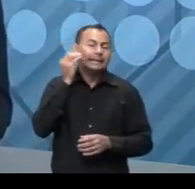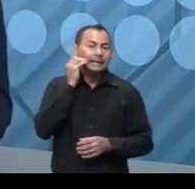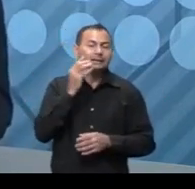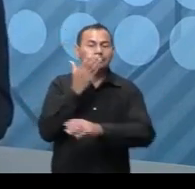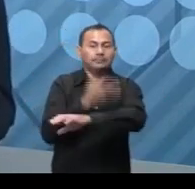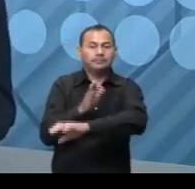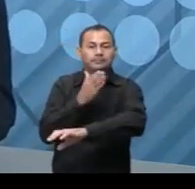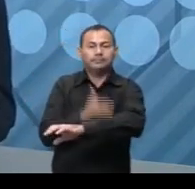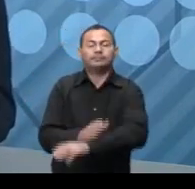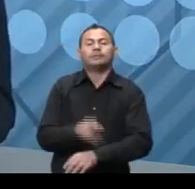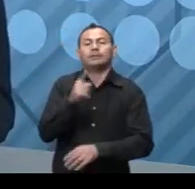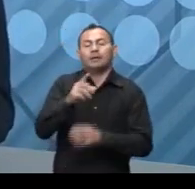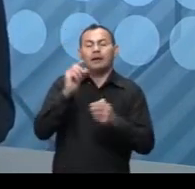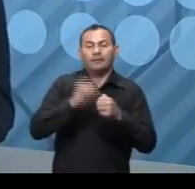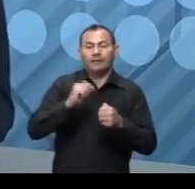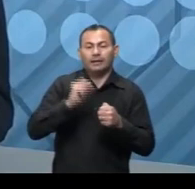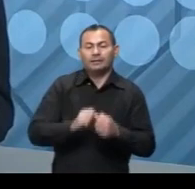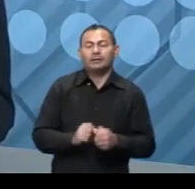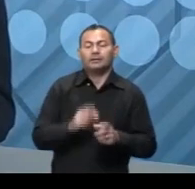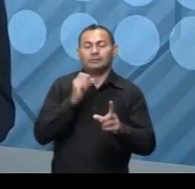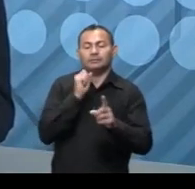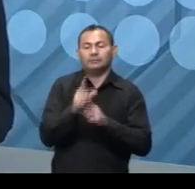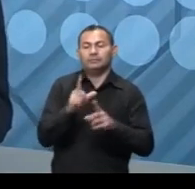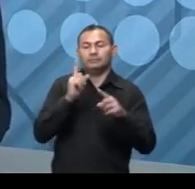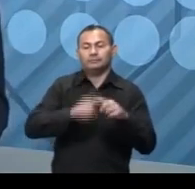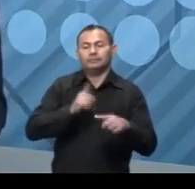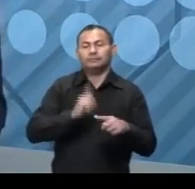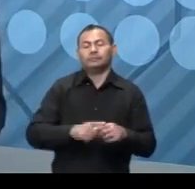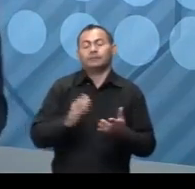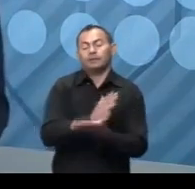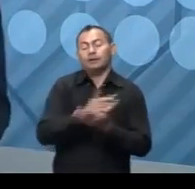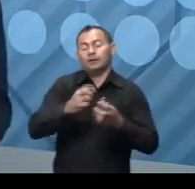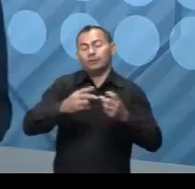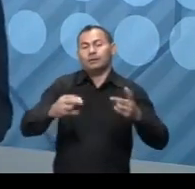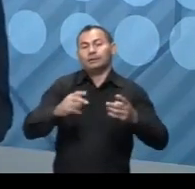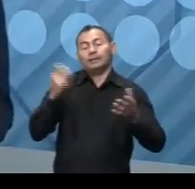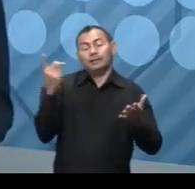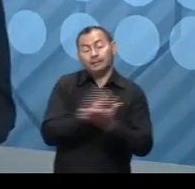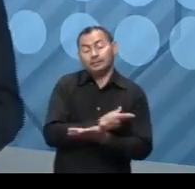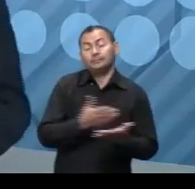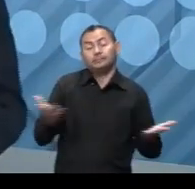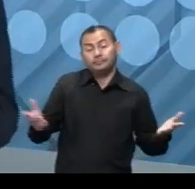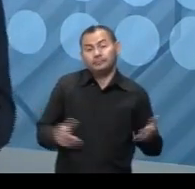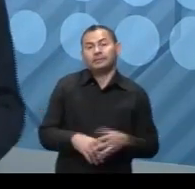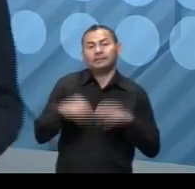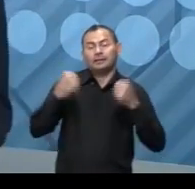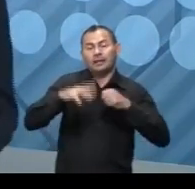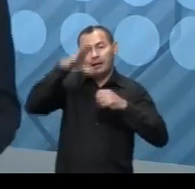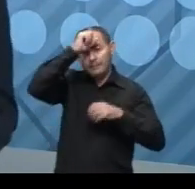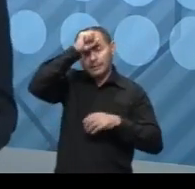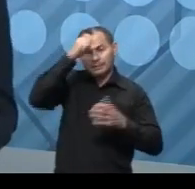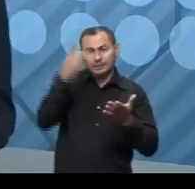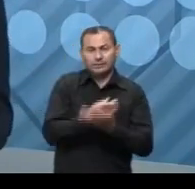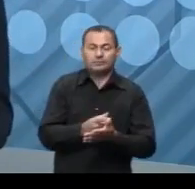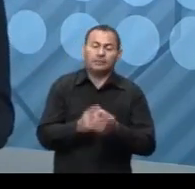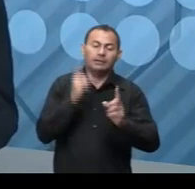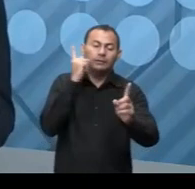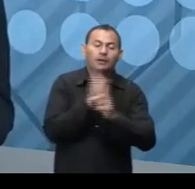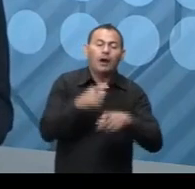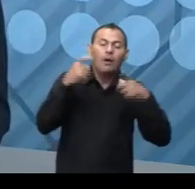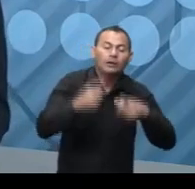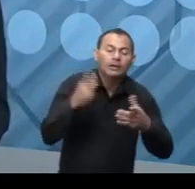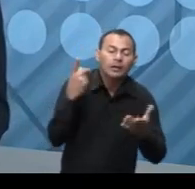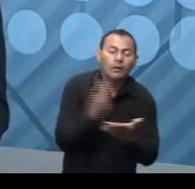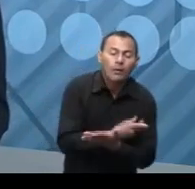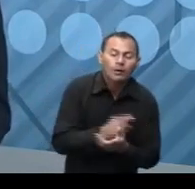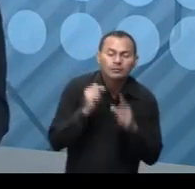você execute e que você faça essa alocação, porque alguma coisinha vai ser errado e você tem que aprender com esse erro, para descobrir aonde que